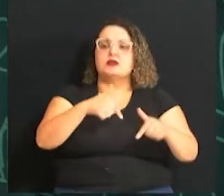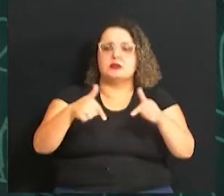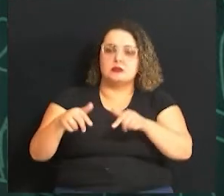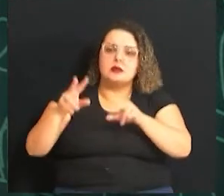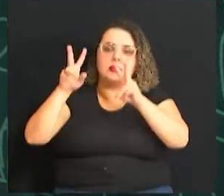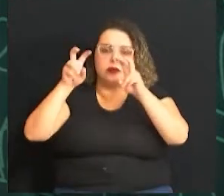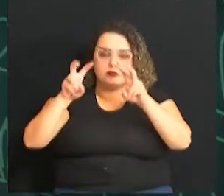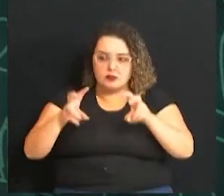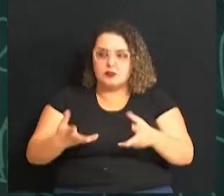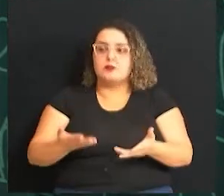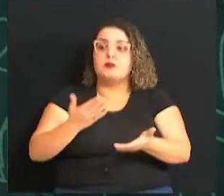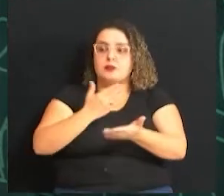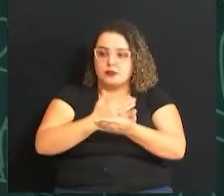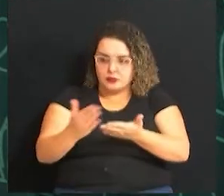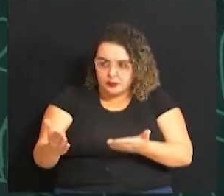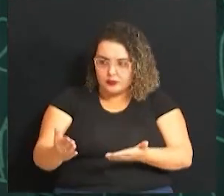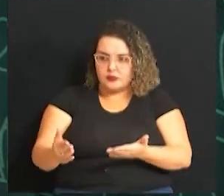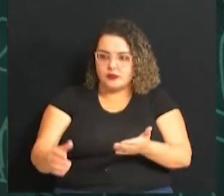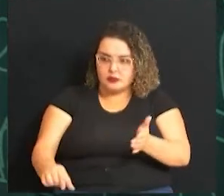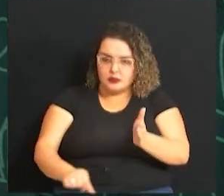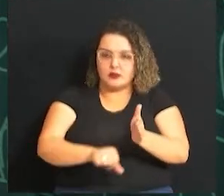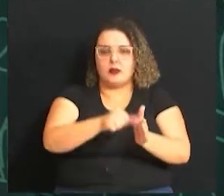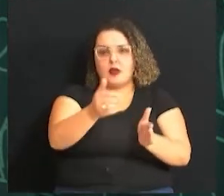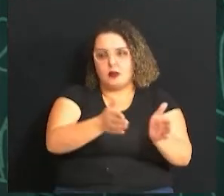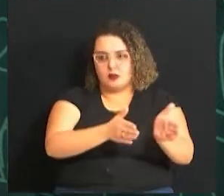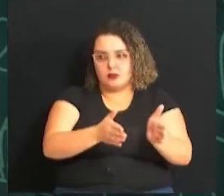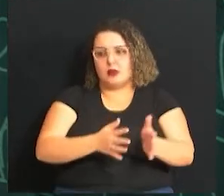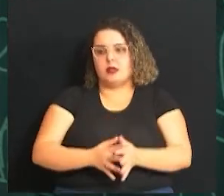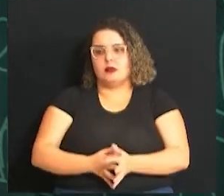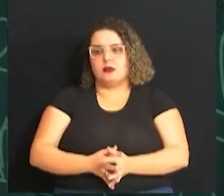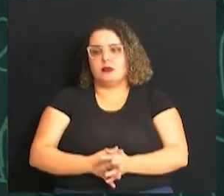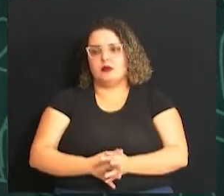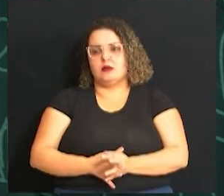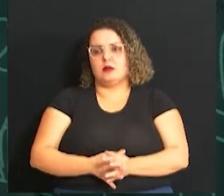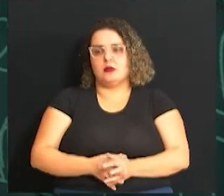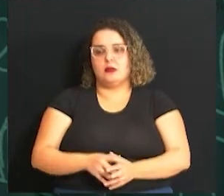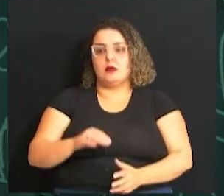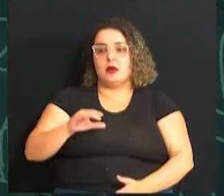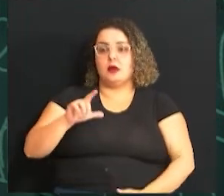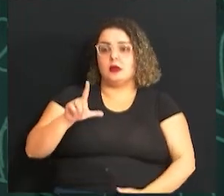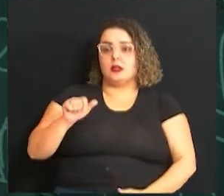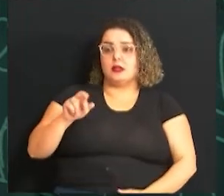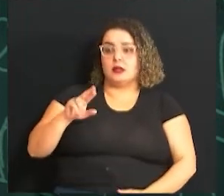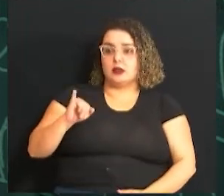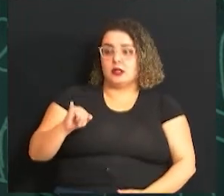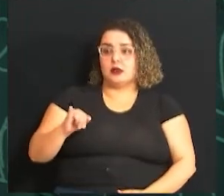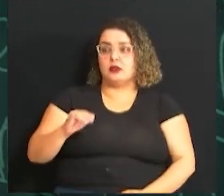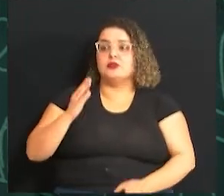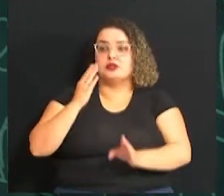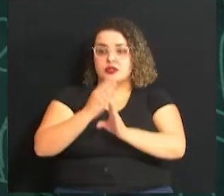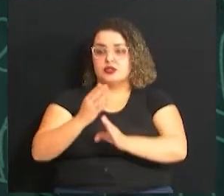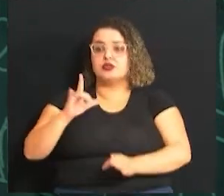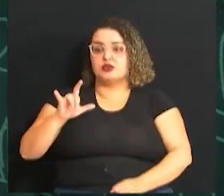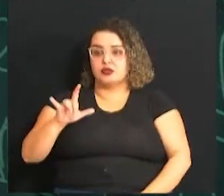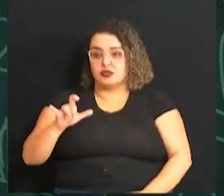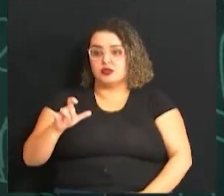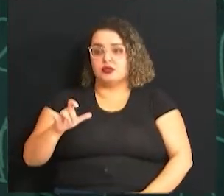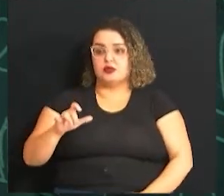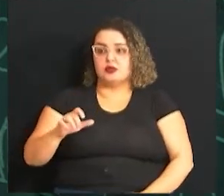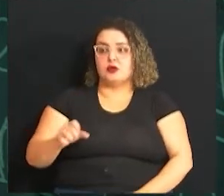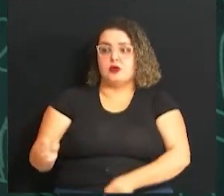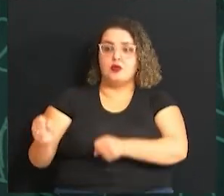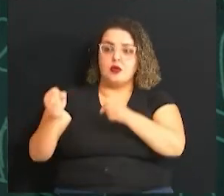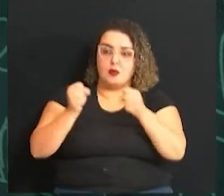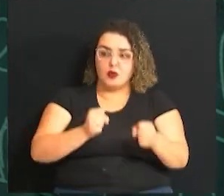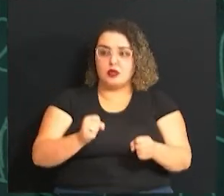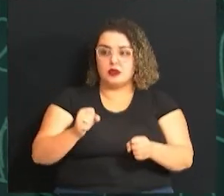gente trabalhe esse assunto e que isso comece na primeira infância. Boa, Clary. Ó, já achei você no Instagram aqui,